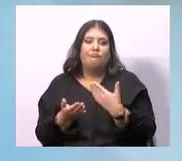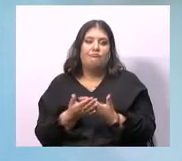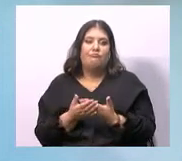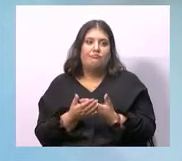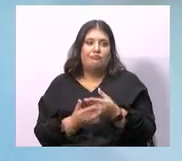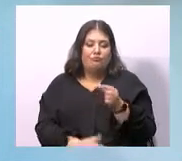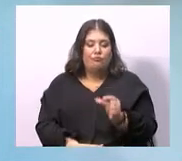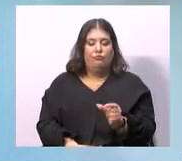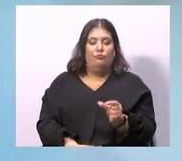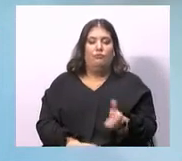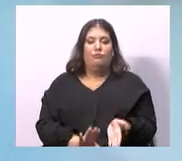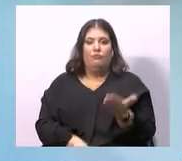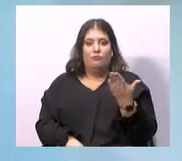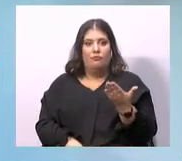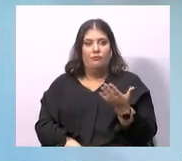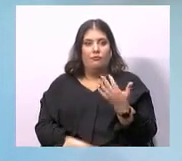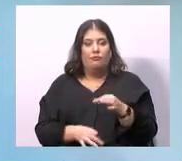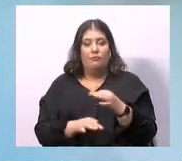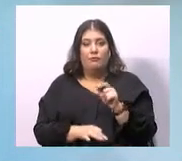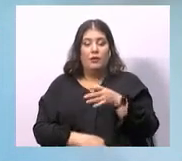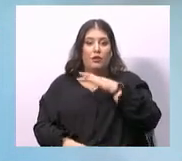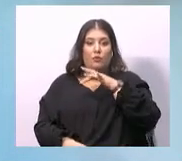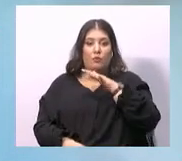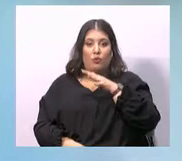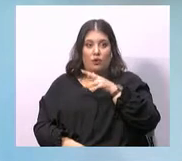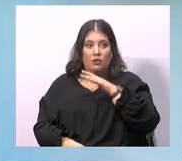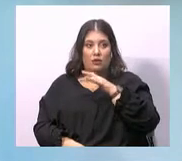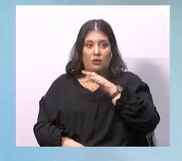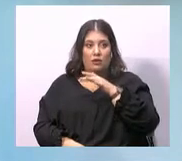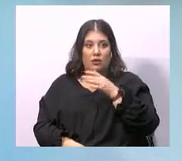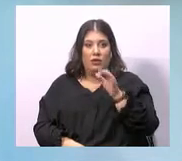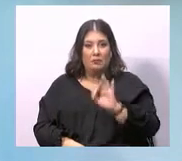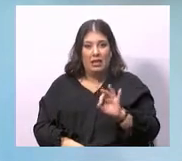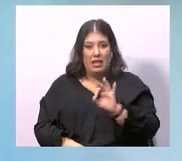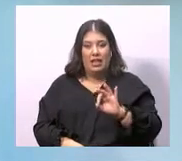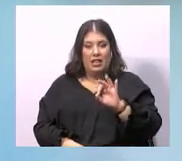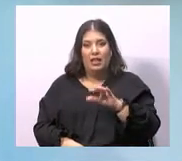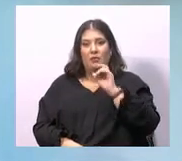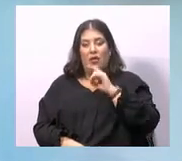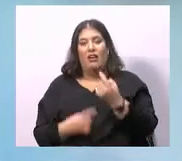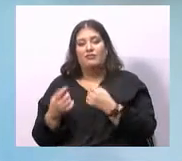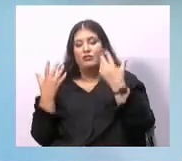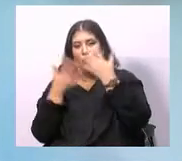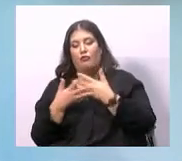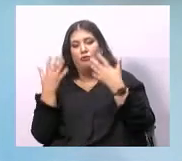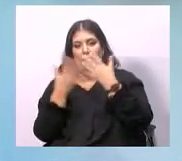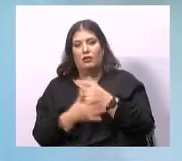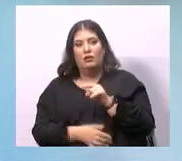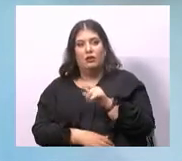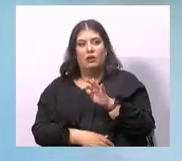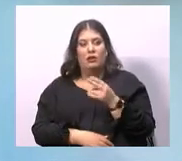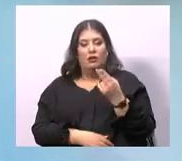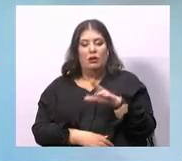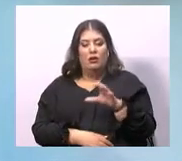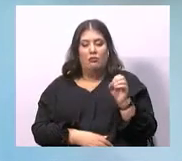mais espessa, vai naturalmente ficar de uma coloração amarelada, que pode ser muitas vezes confundida com